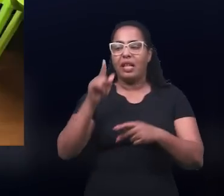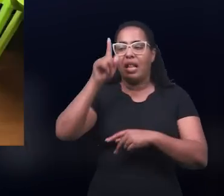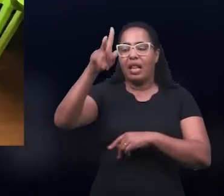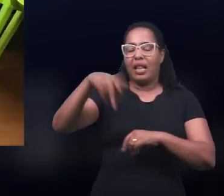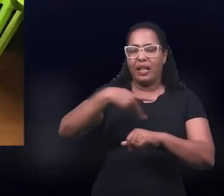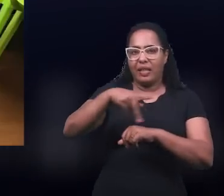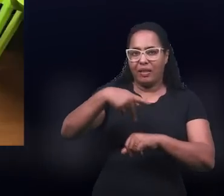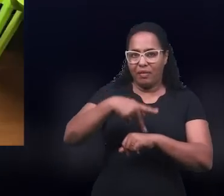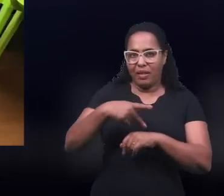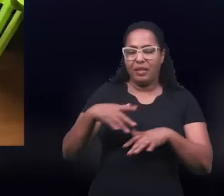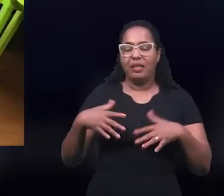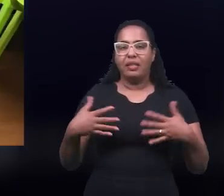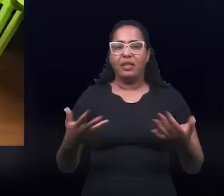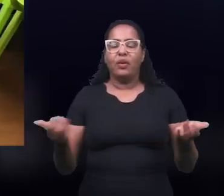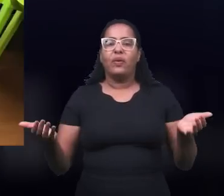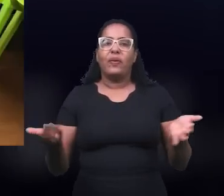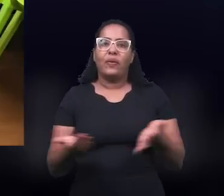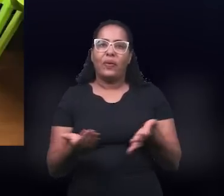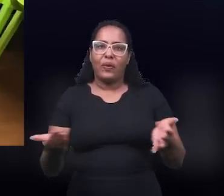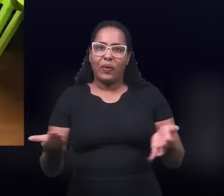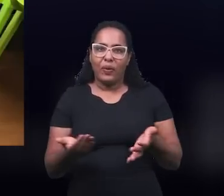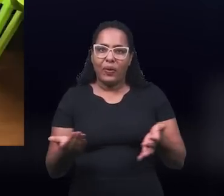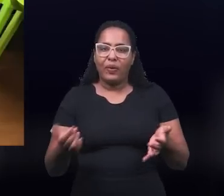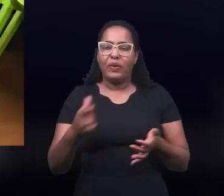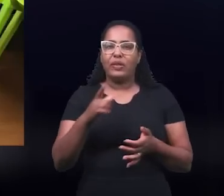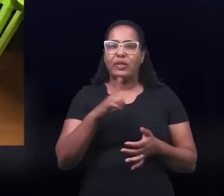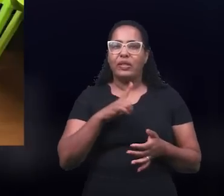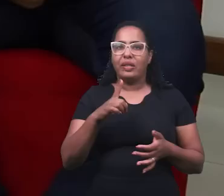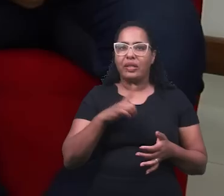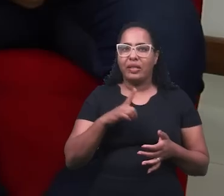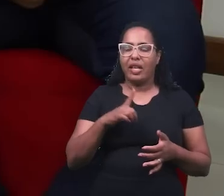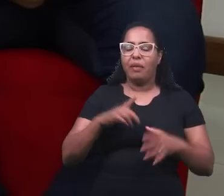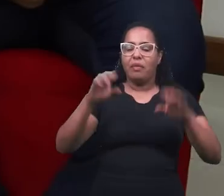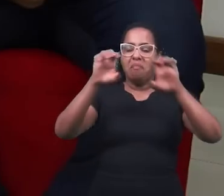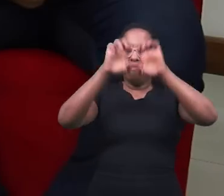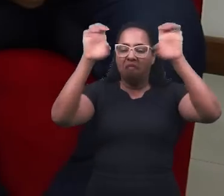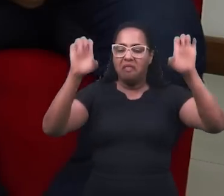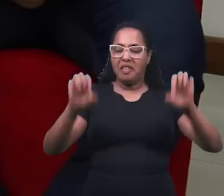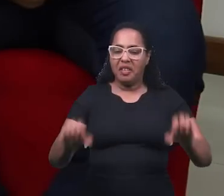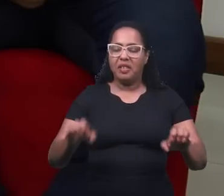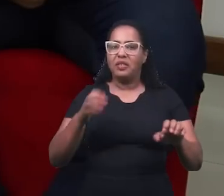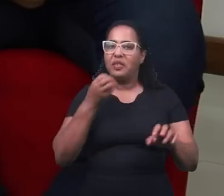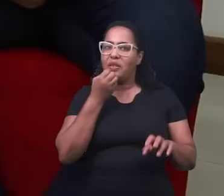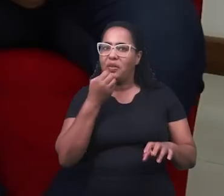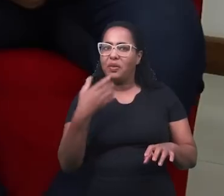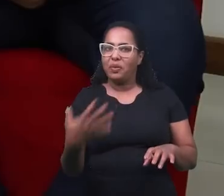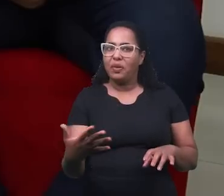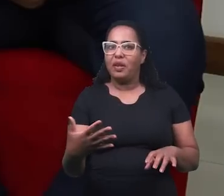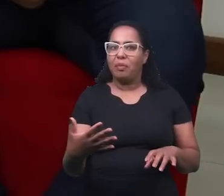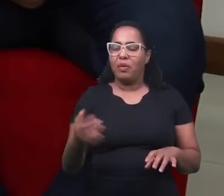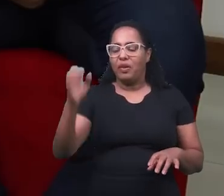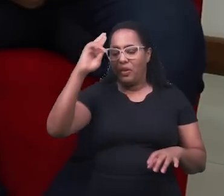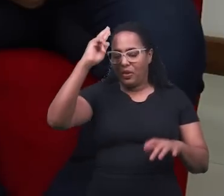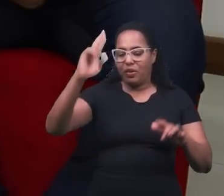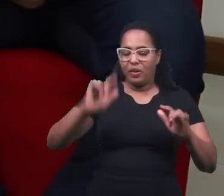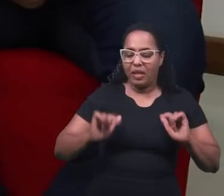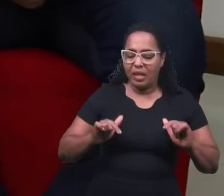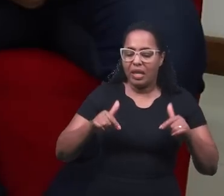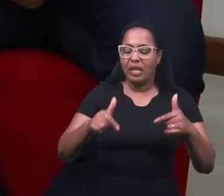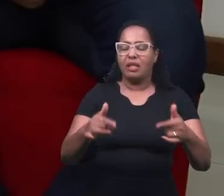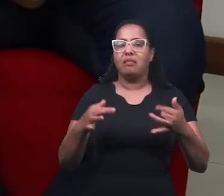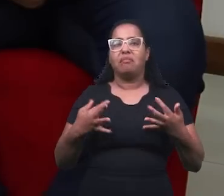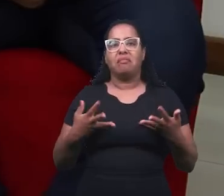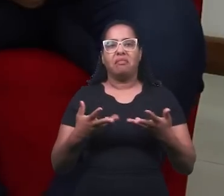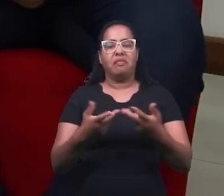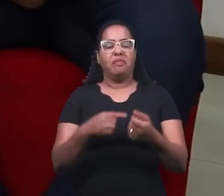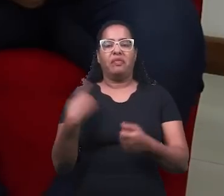de lá, do país. Então, hoje nós temos realmente uma estrutura lá e o Senhor tem operado grandemente. Nós